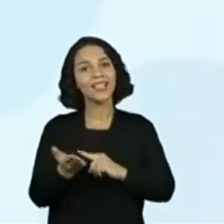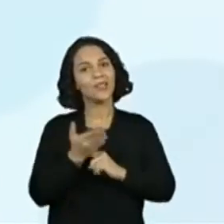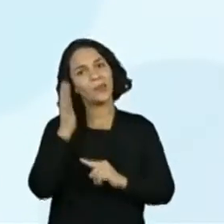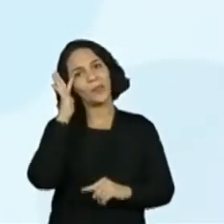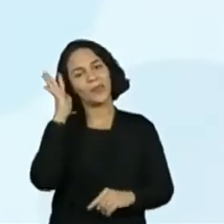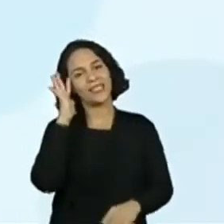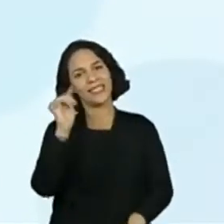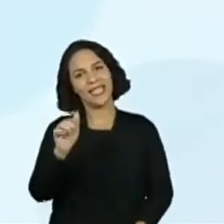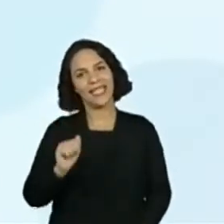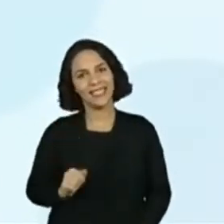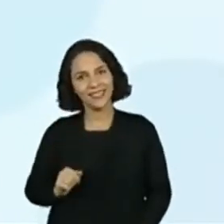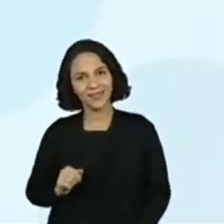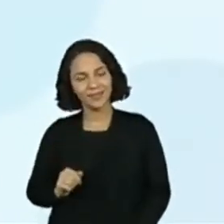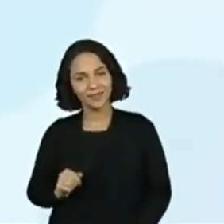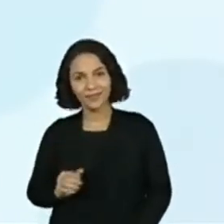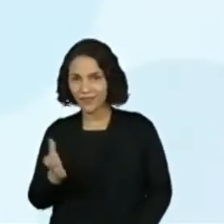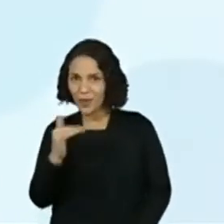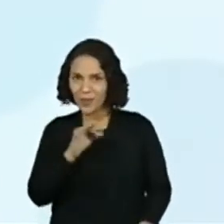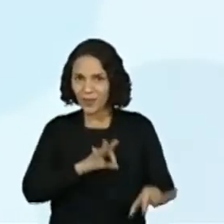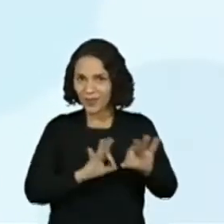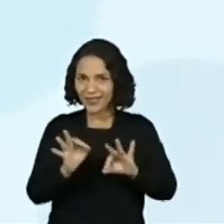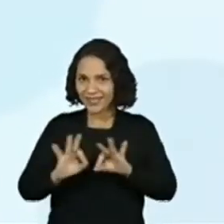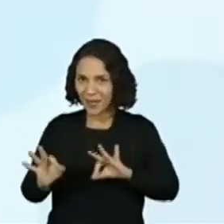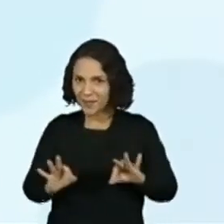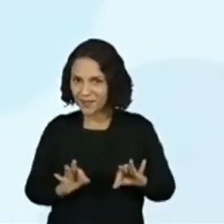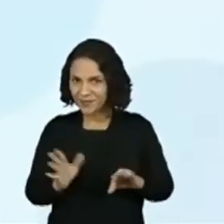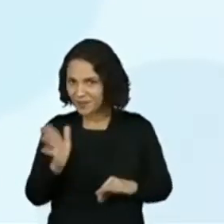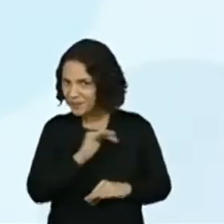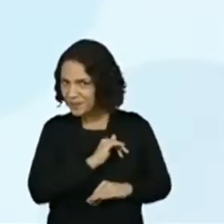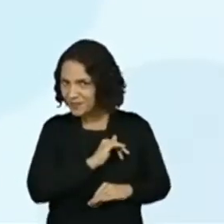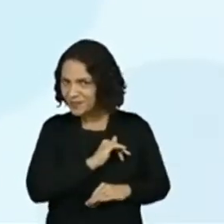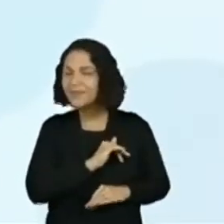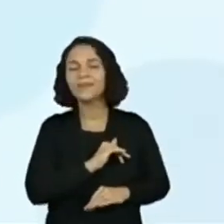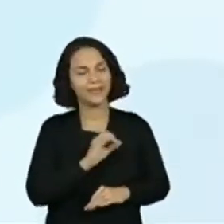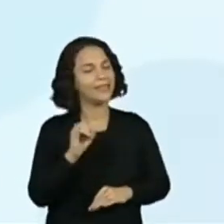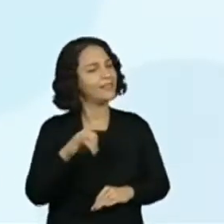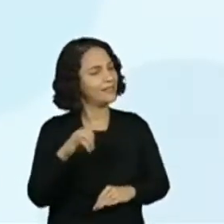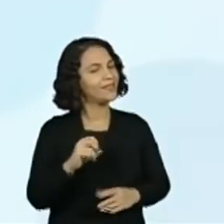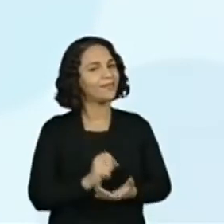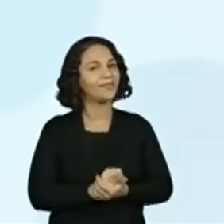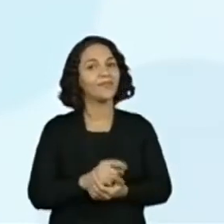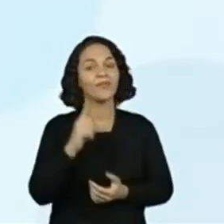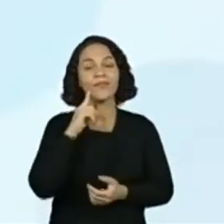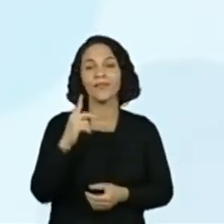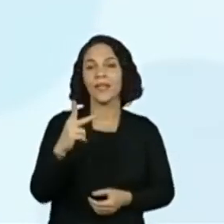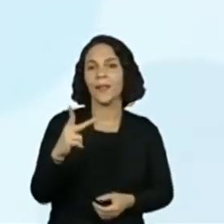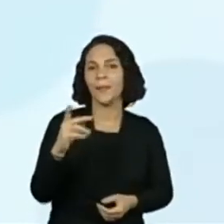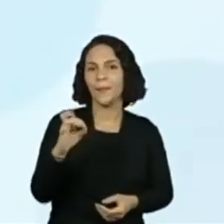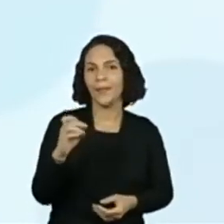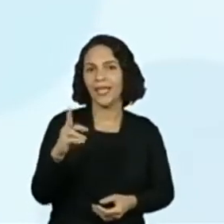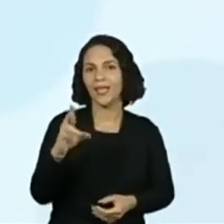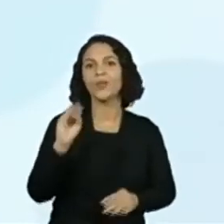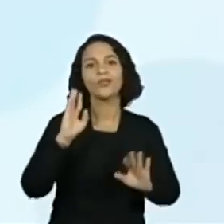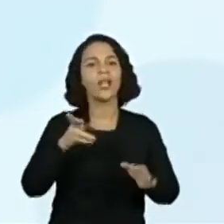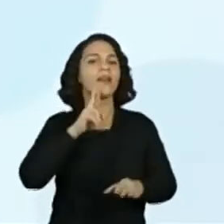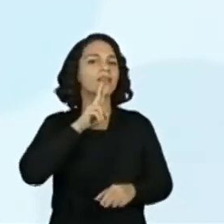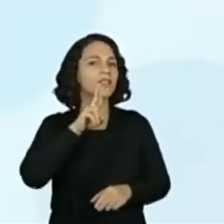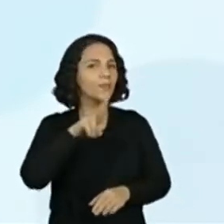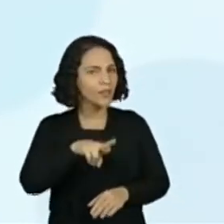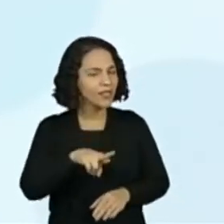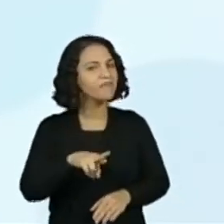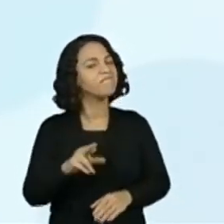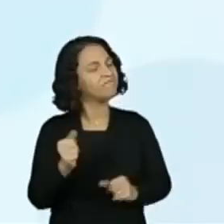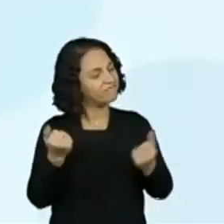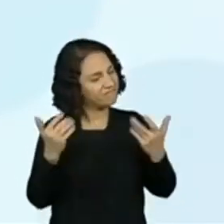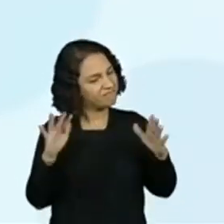nisso. Sim. Vamos organizar essas balas na mesa? Vamos sim. Olha, o Pedro já está colocando ali a resposta. Muito